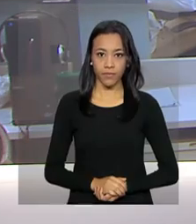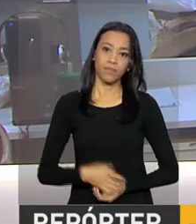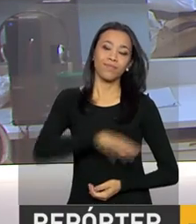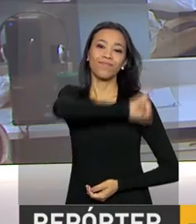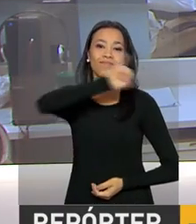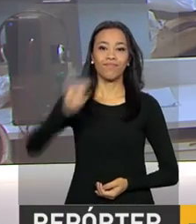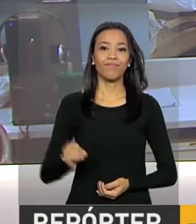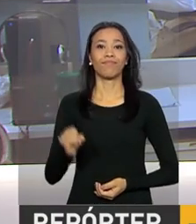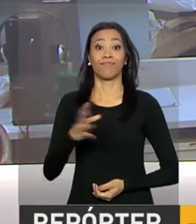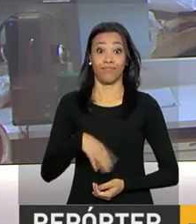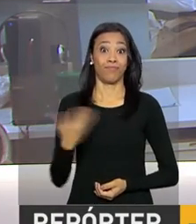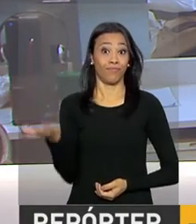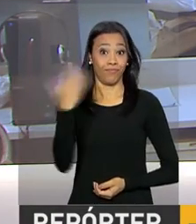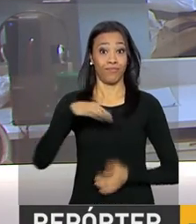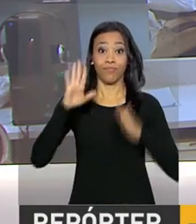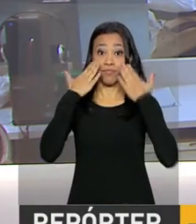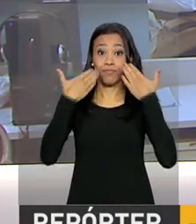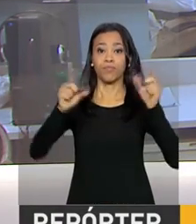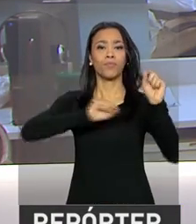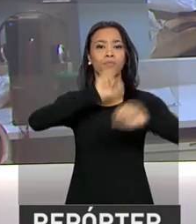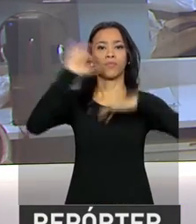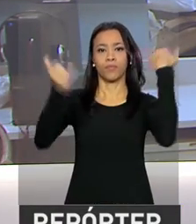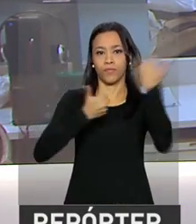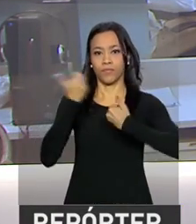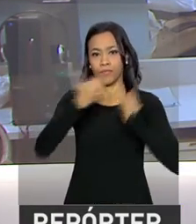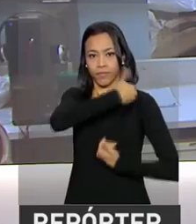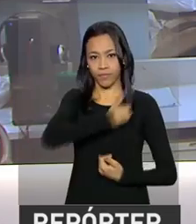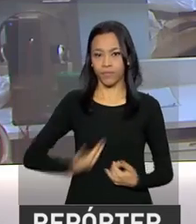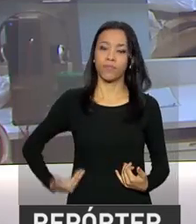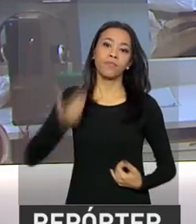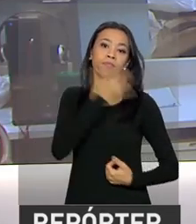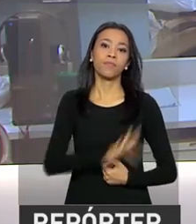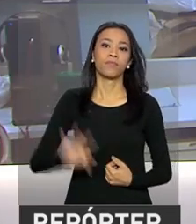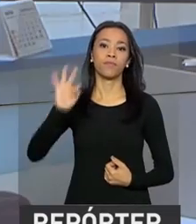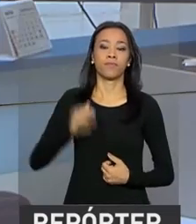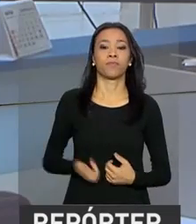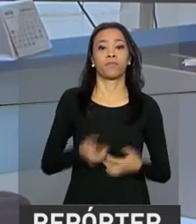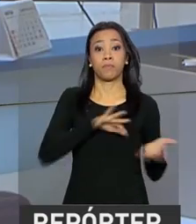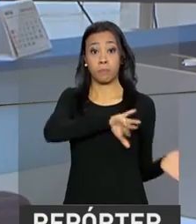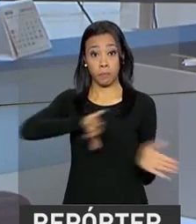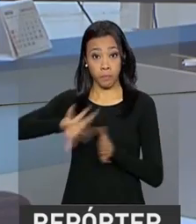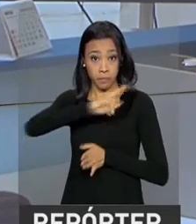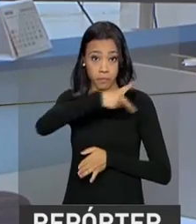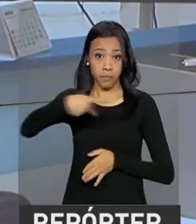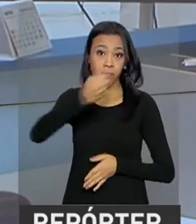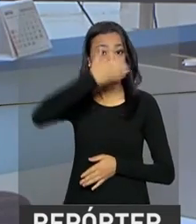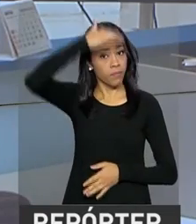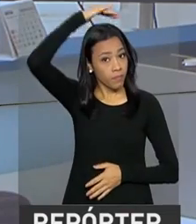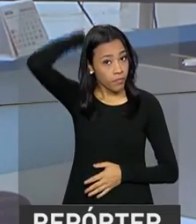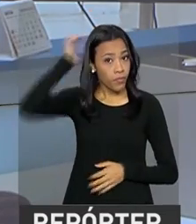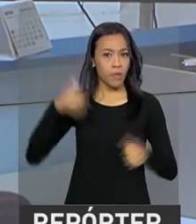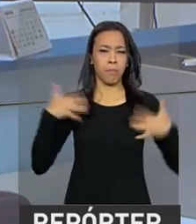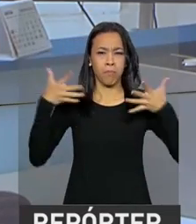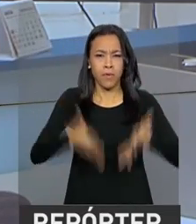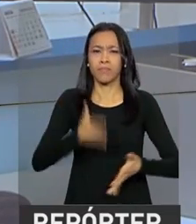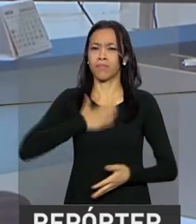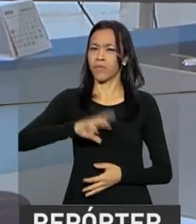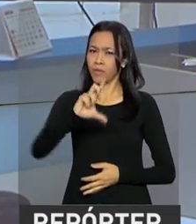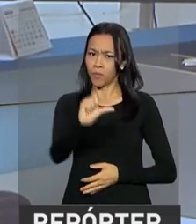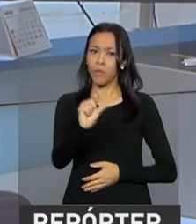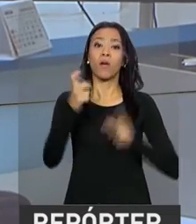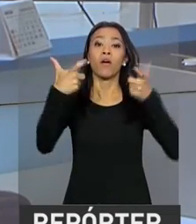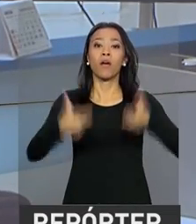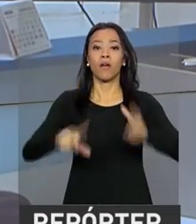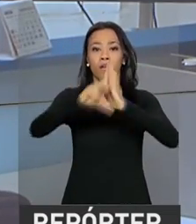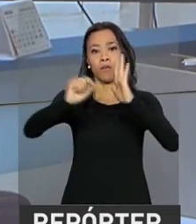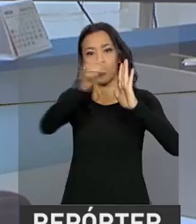Olá estamos de volta com repórter RBR e as notícias do governo federal o presidente em exercício Michel Temer participa daqui a pouco no Palácio